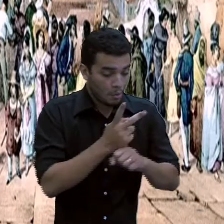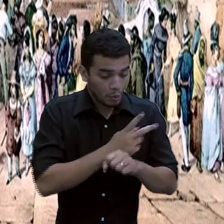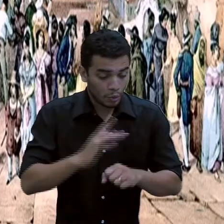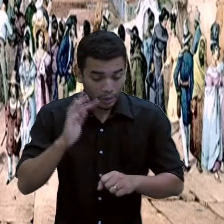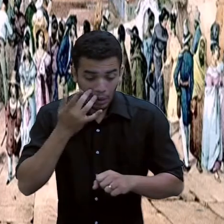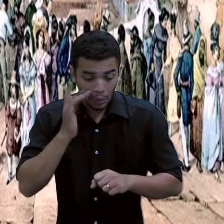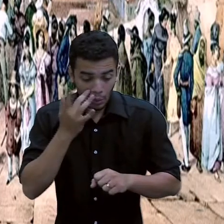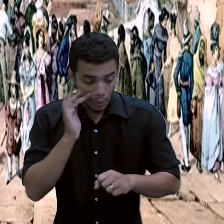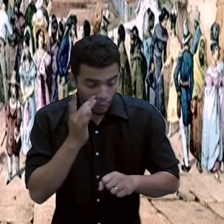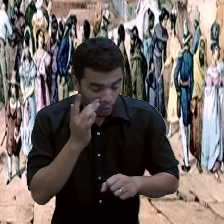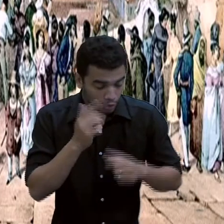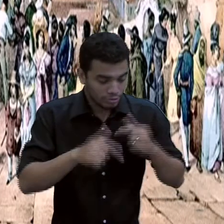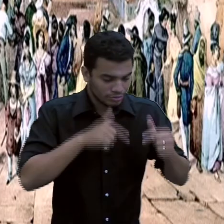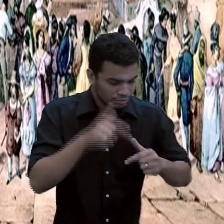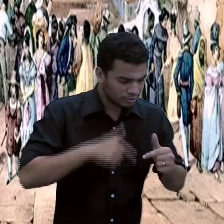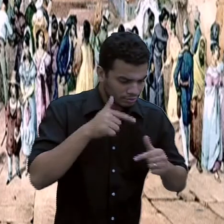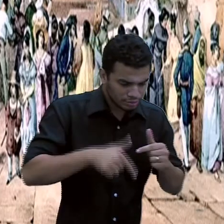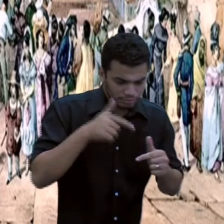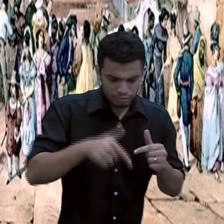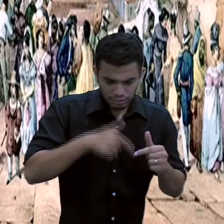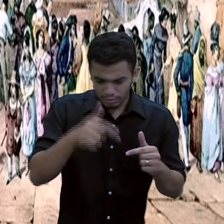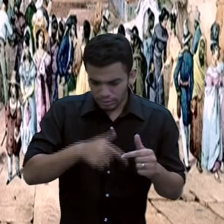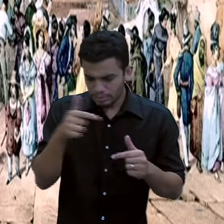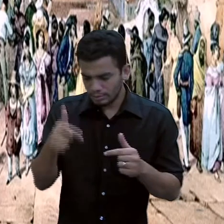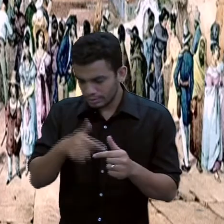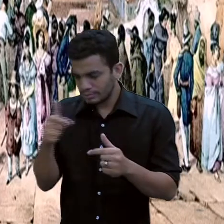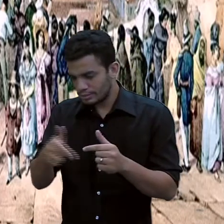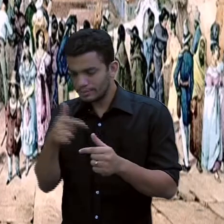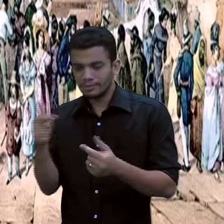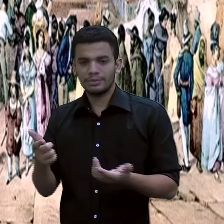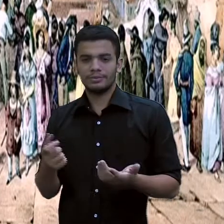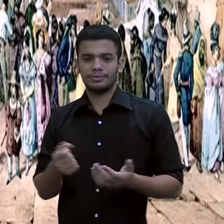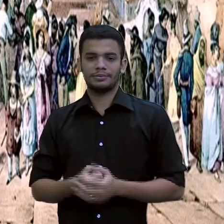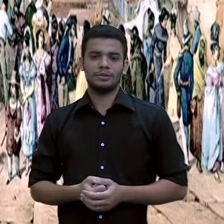economia entre os séculos XVI e XIX.